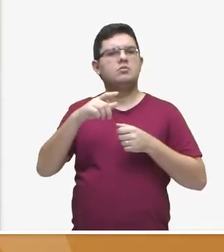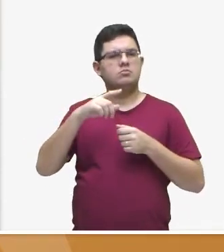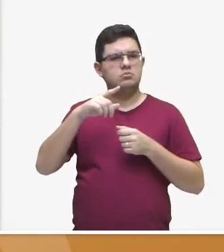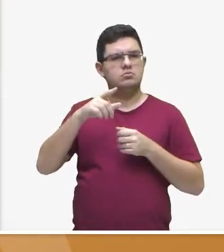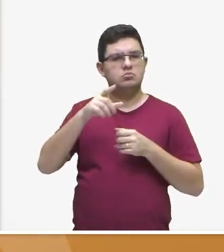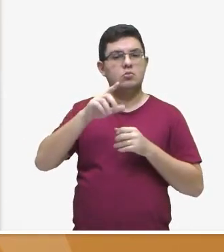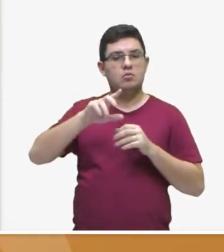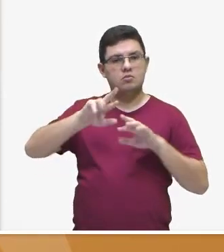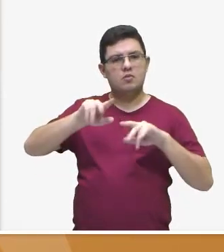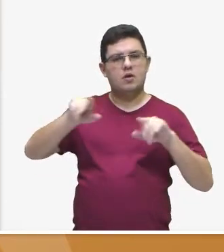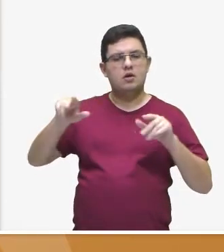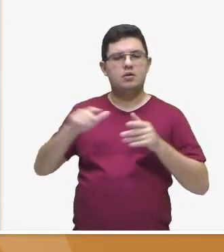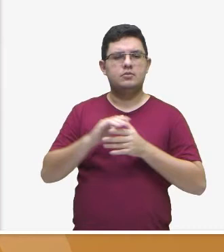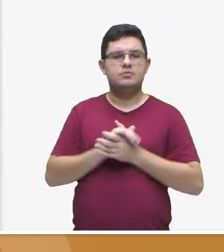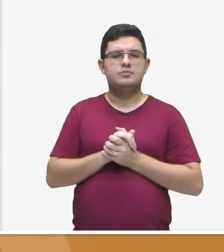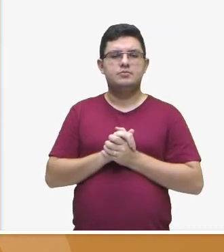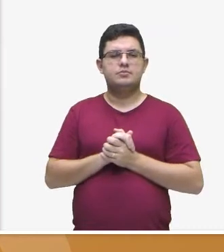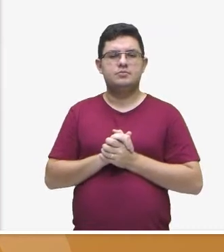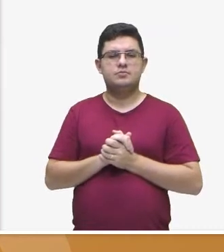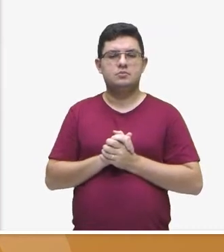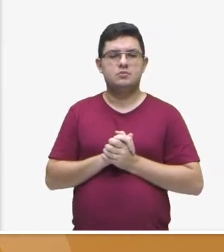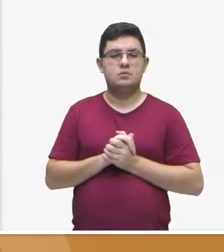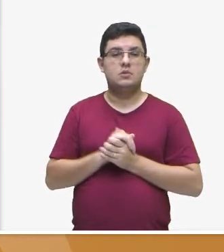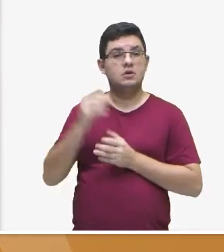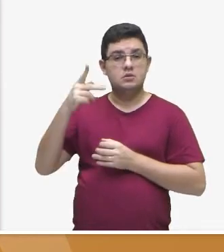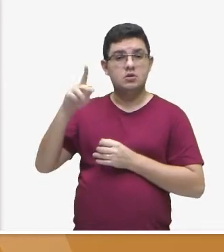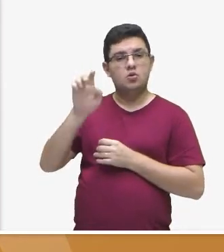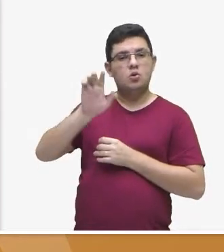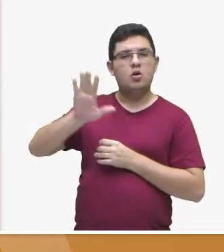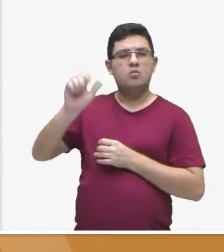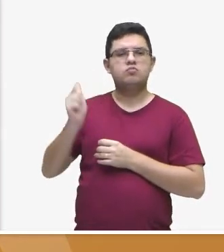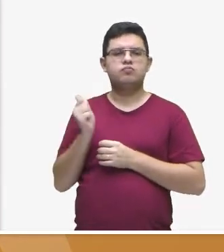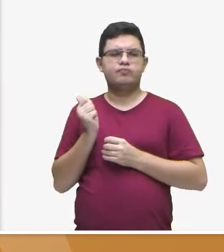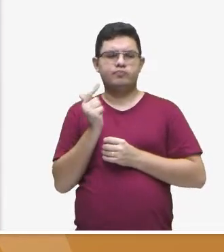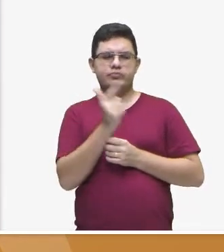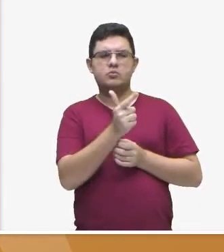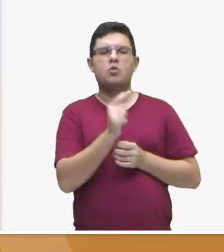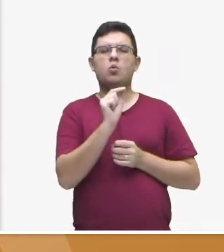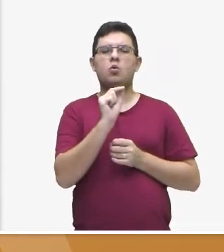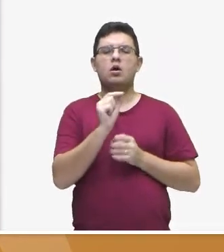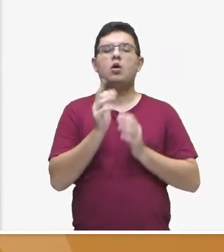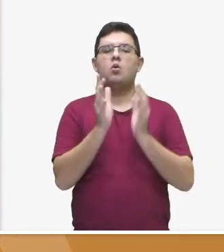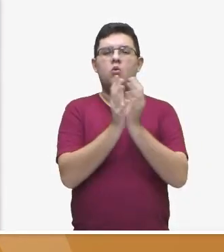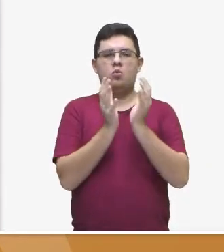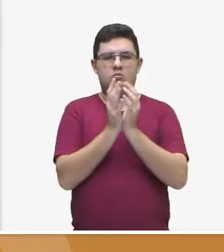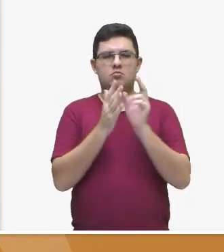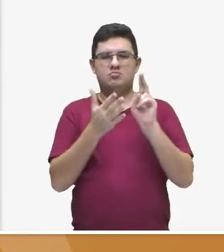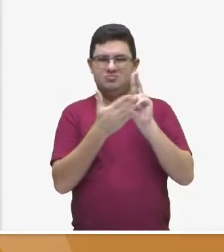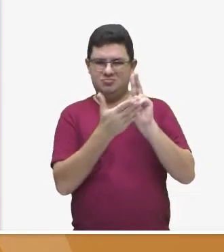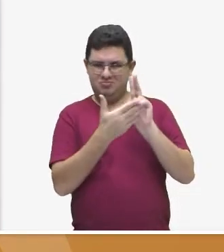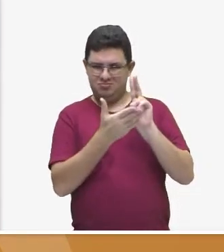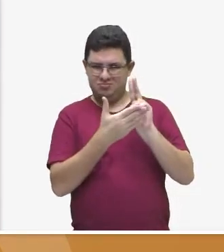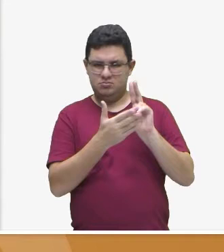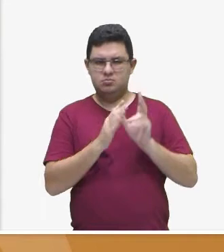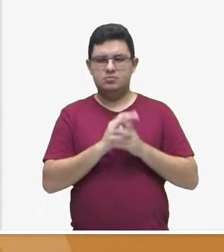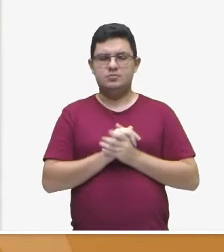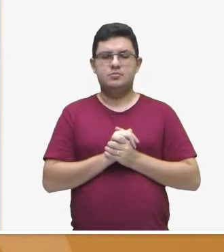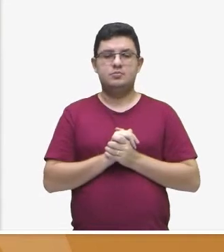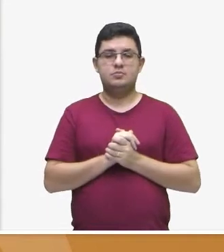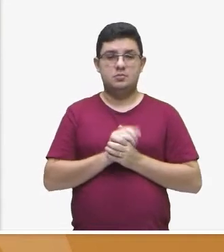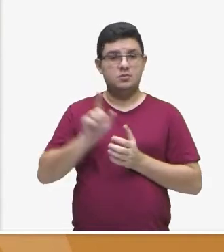O arsenal bélico deles era muito maior do que o dos indígenas. E muitas vezes faziam